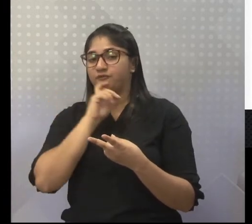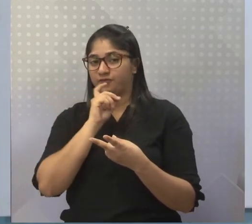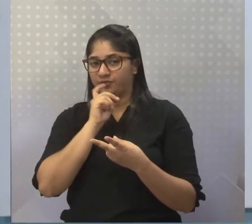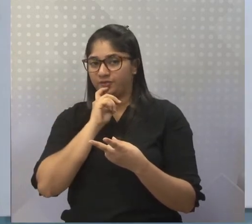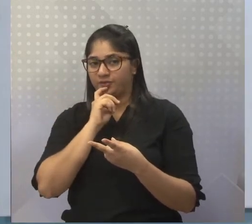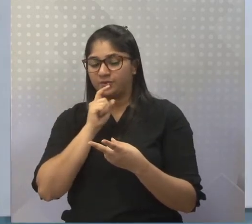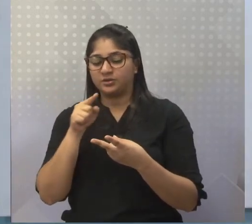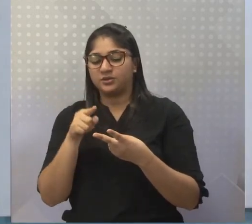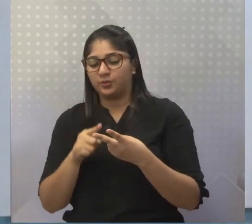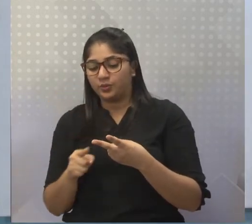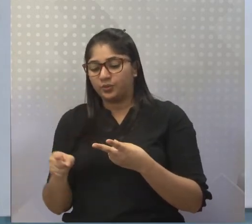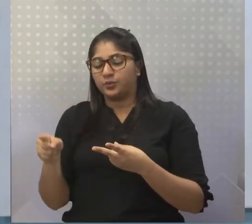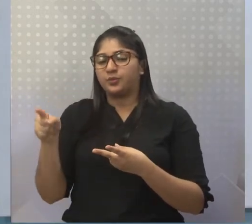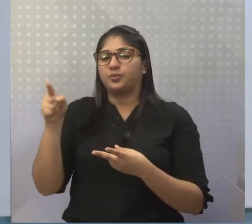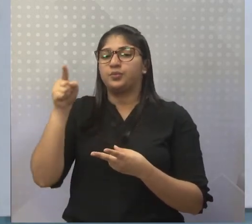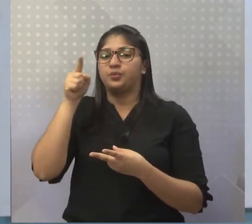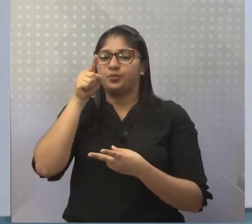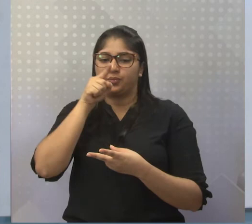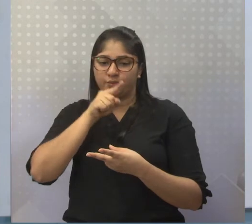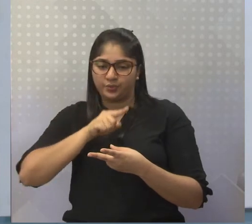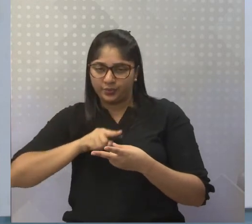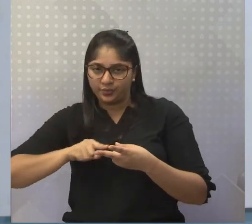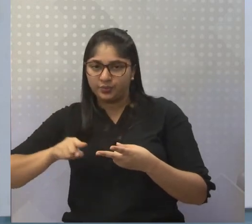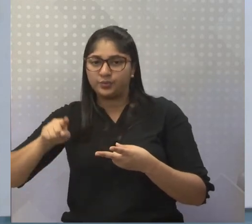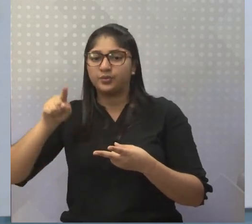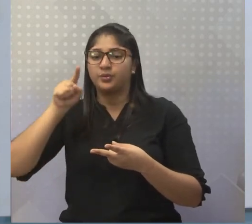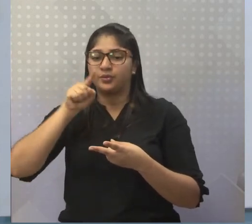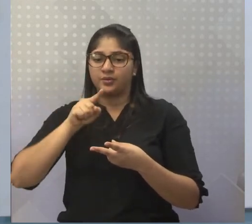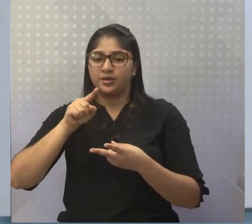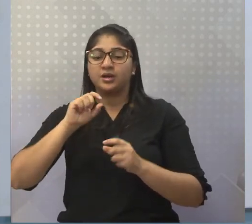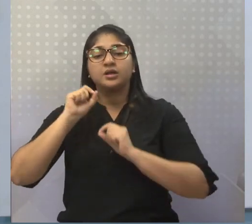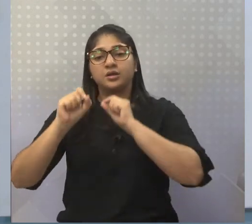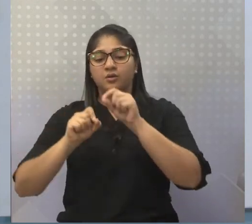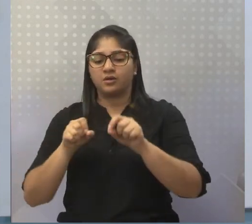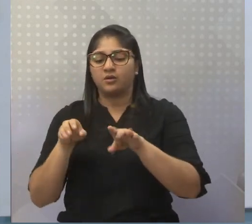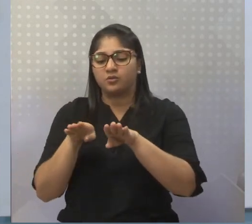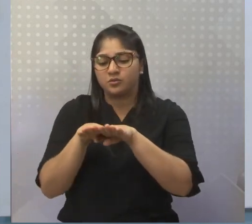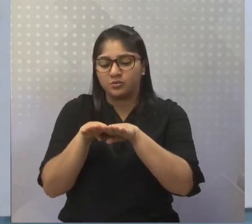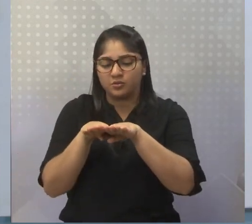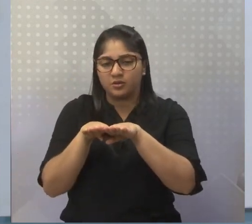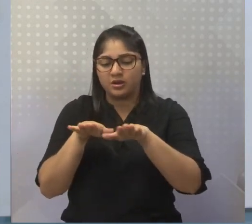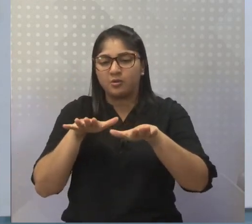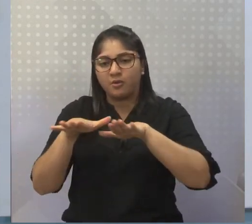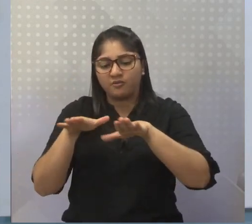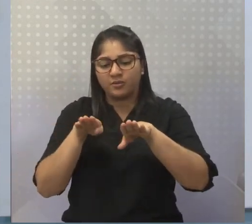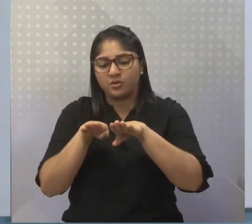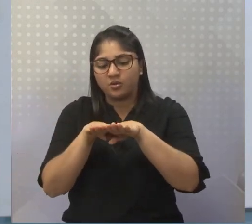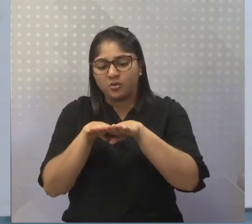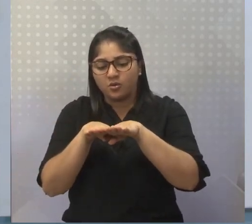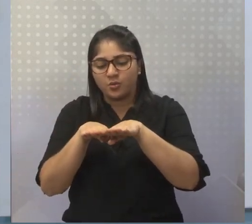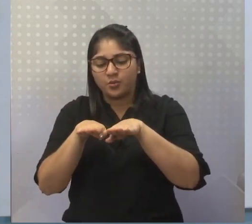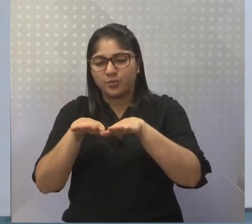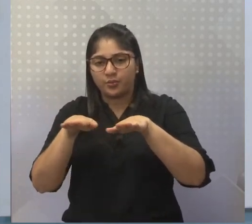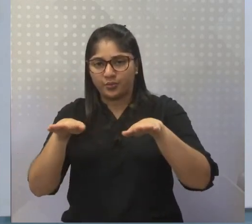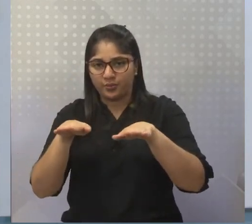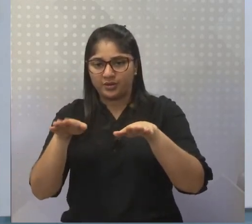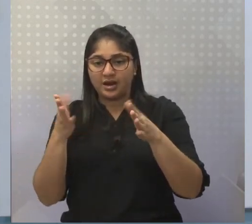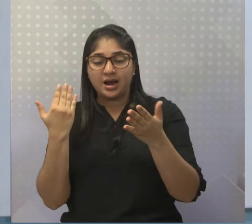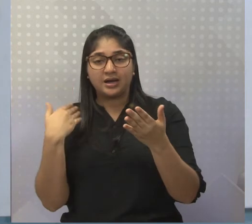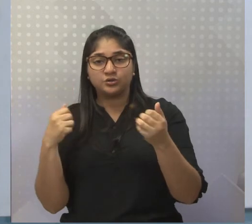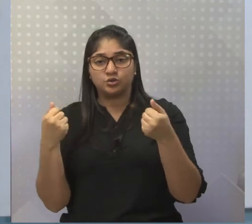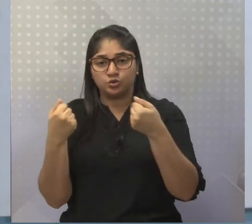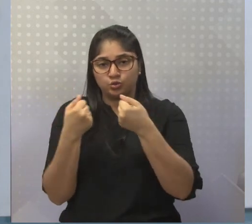movimento a consequência desse movimento é que as placas vão se afastar no movimento chamado divergente bom